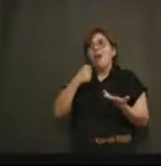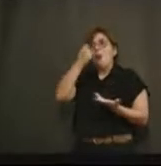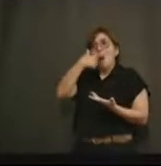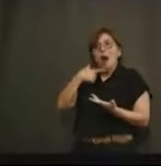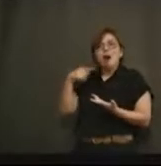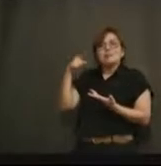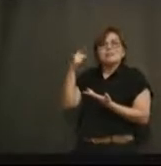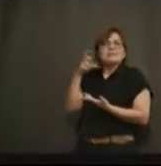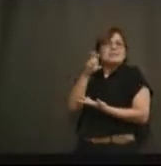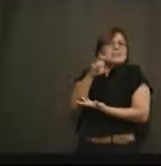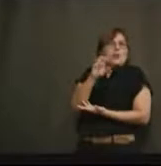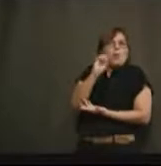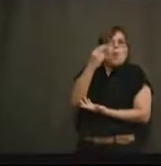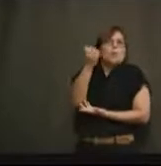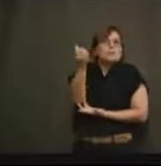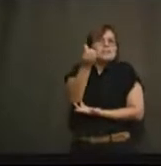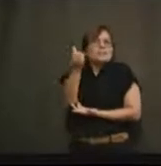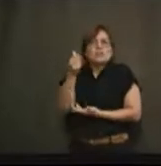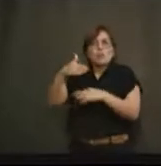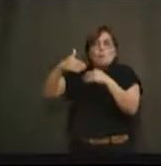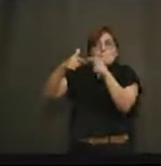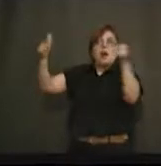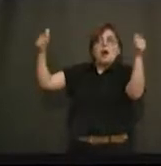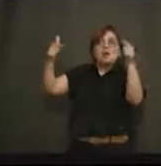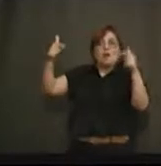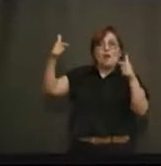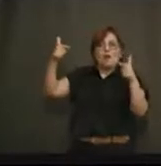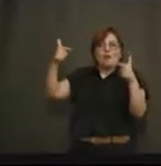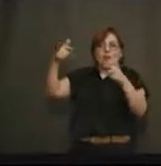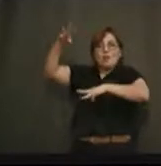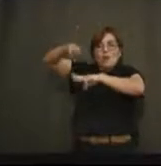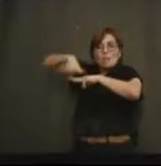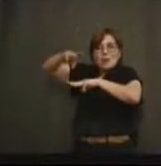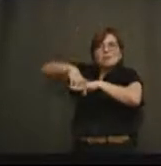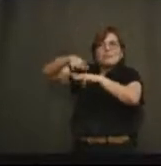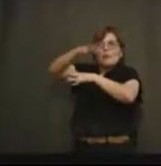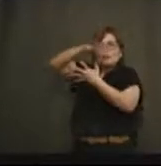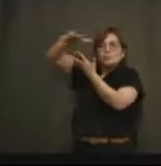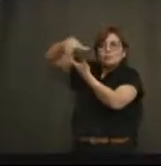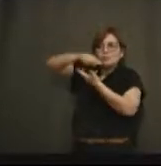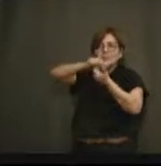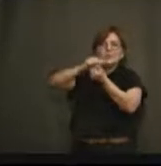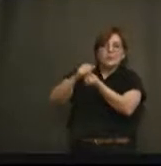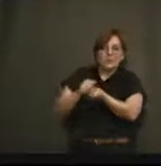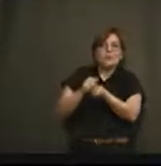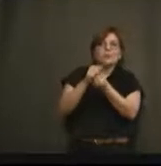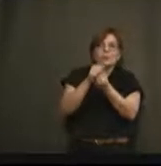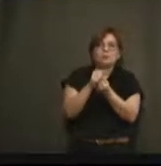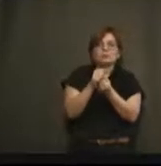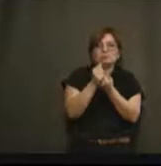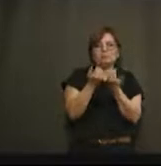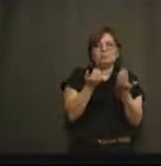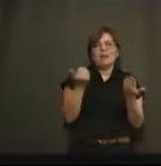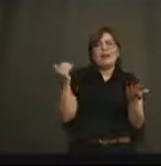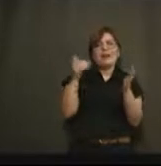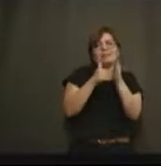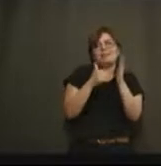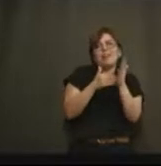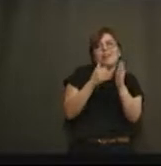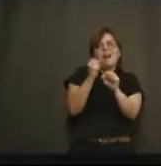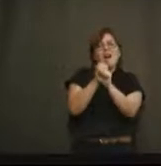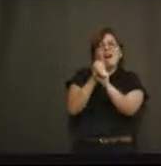Poincaré tem que estar incluído. Não era a impressão que eu tinha até estar bastante até alguns anos